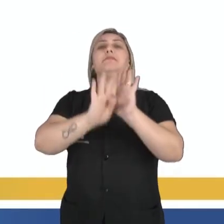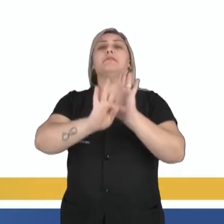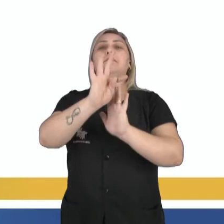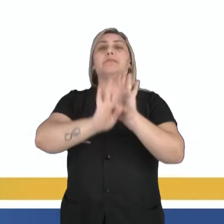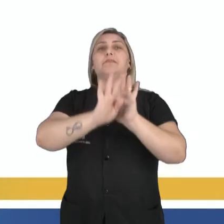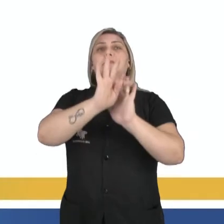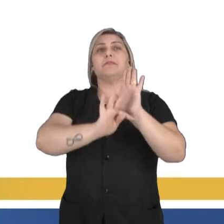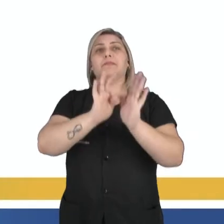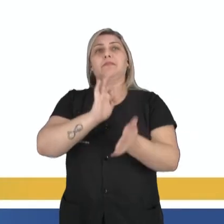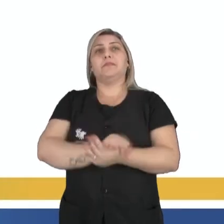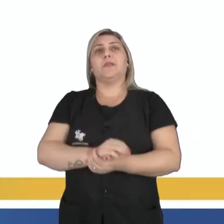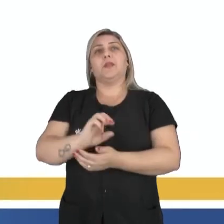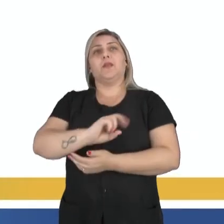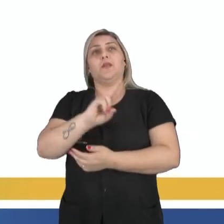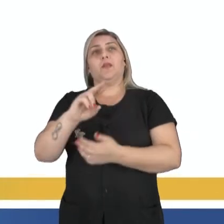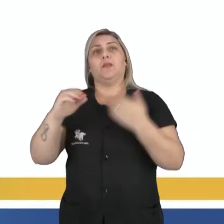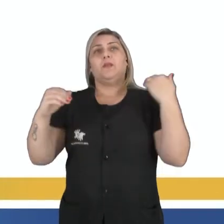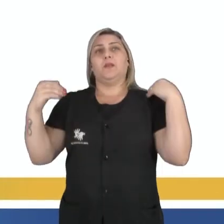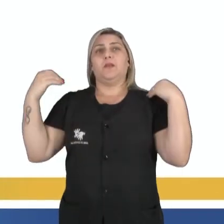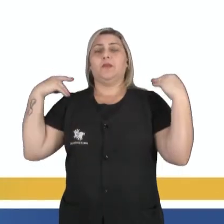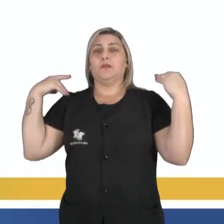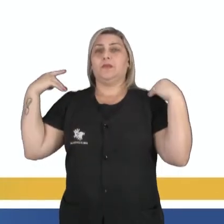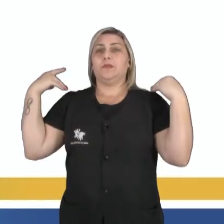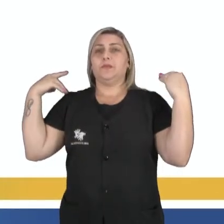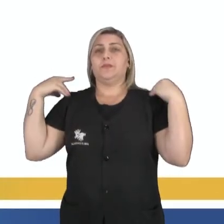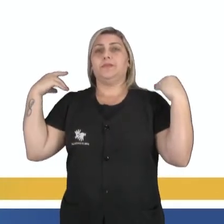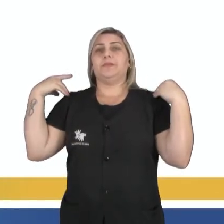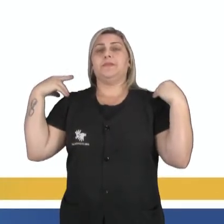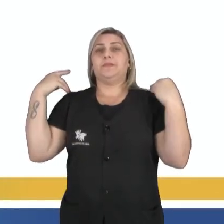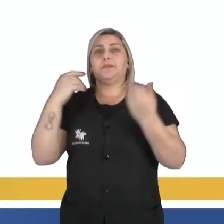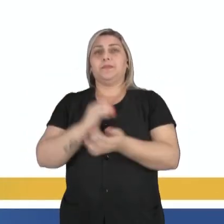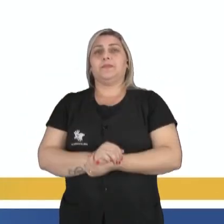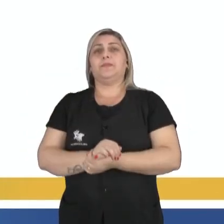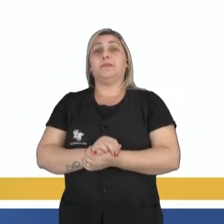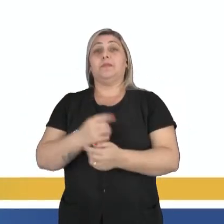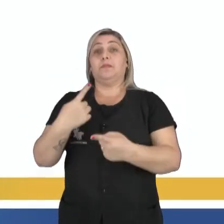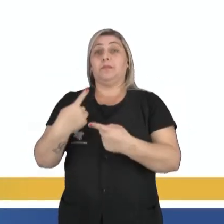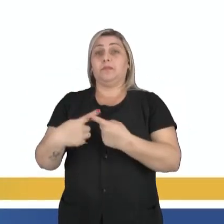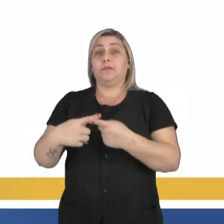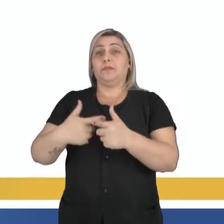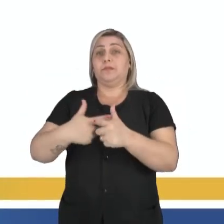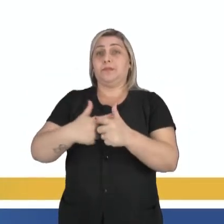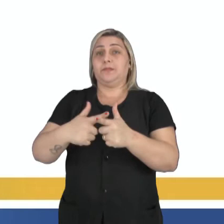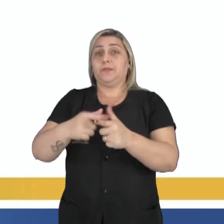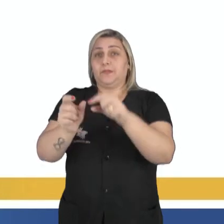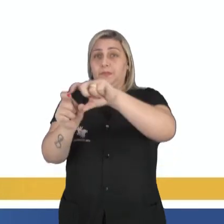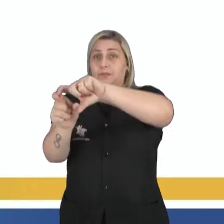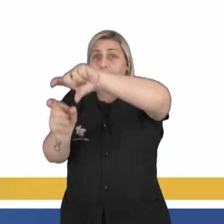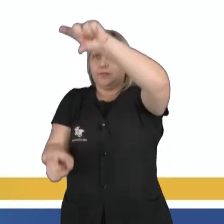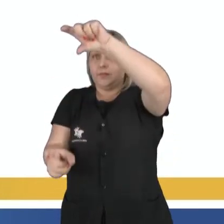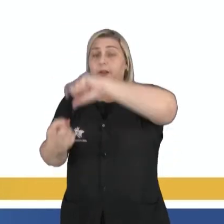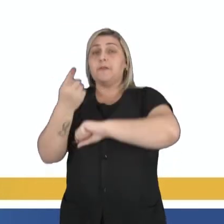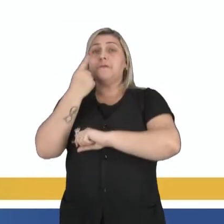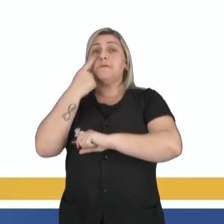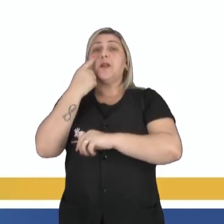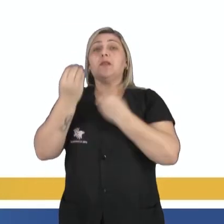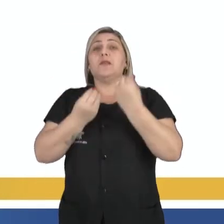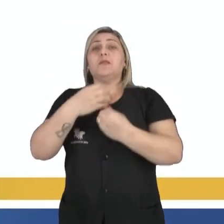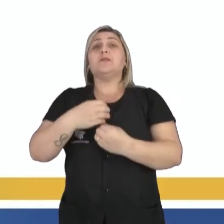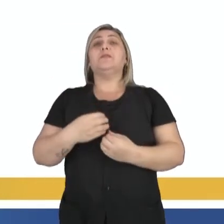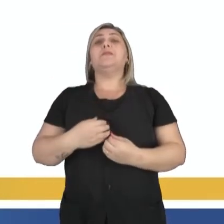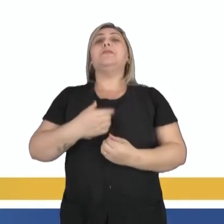texto, né? Ou ombros de iPad. Ele pode estar danificando sua coluna. Veja aí as posições